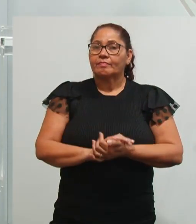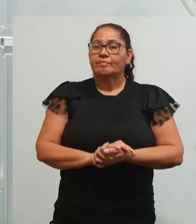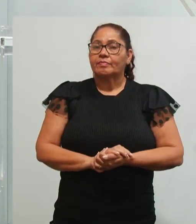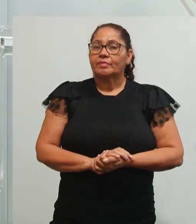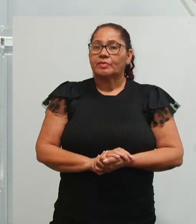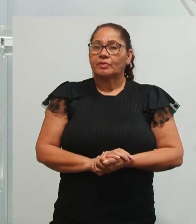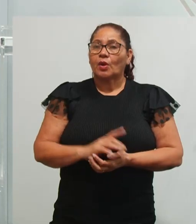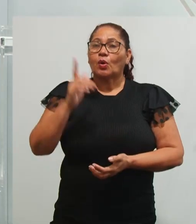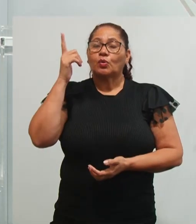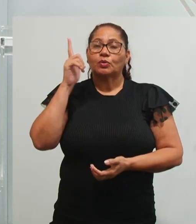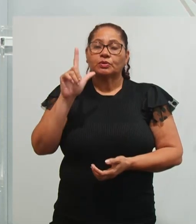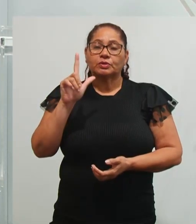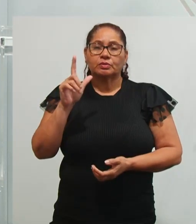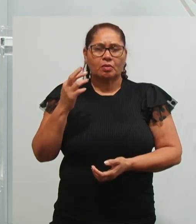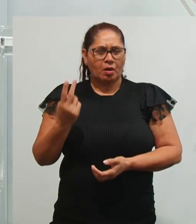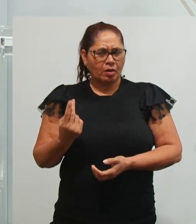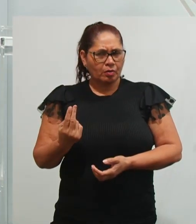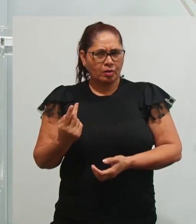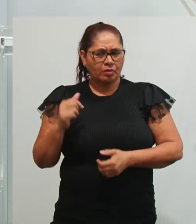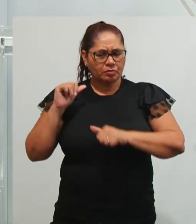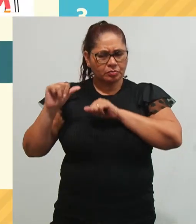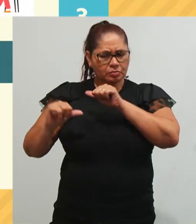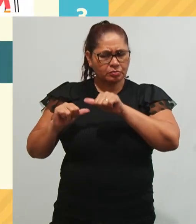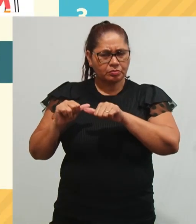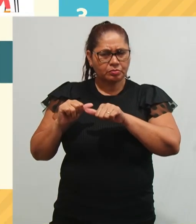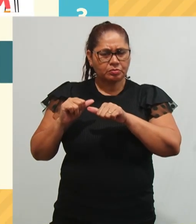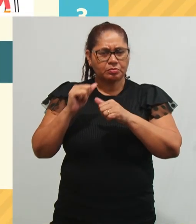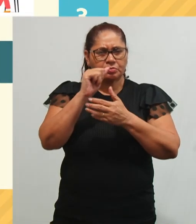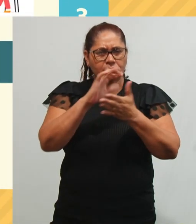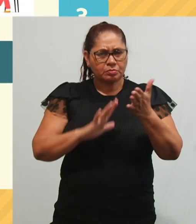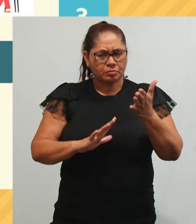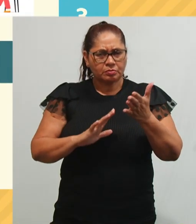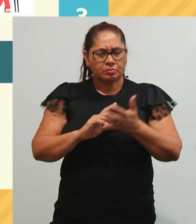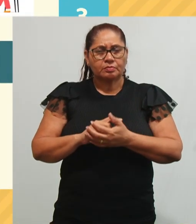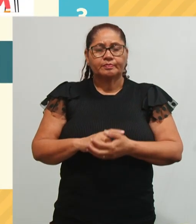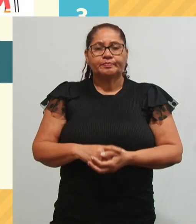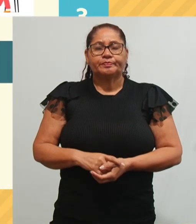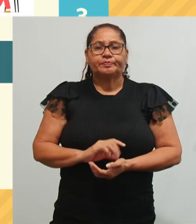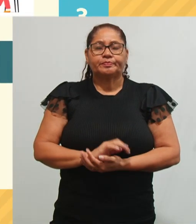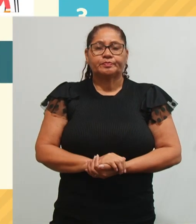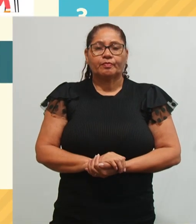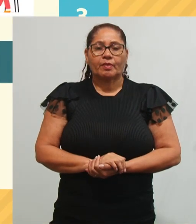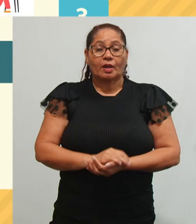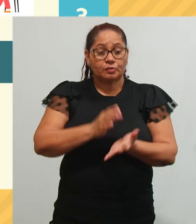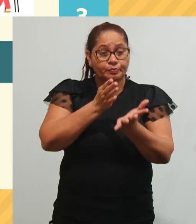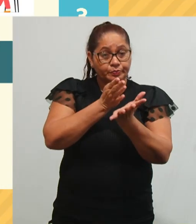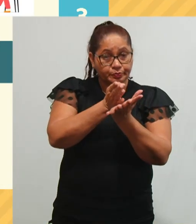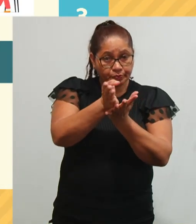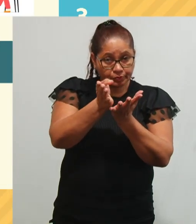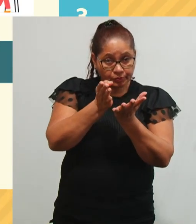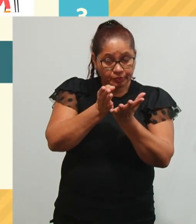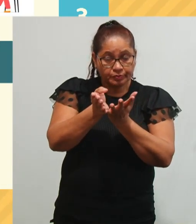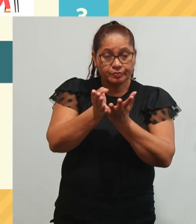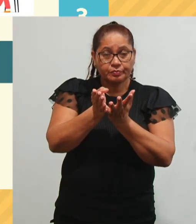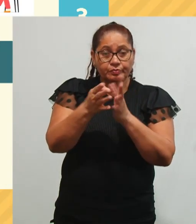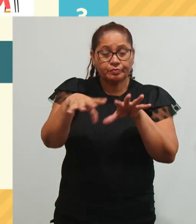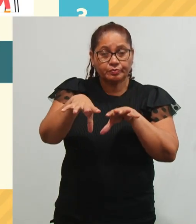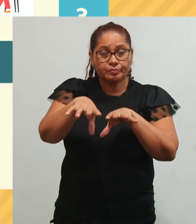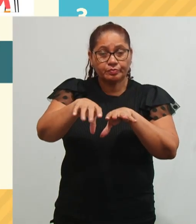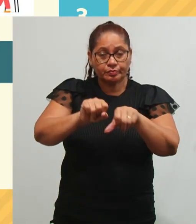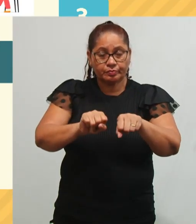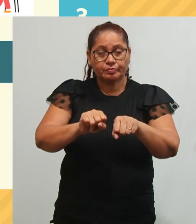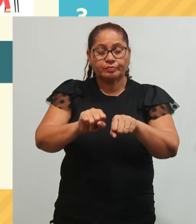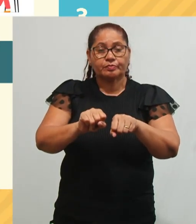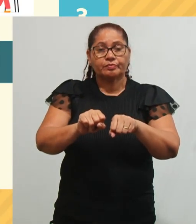conseguiu distinguir ou é a mesma coisa, avaliação e atividade? Aqui na nossa trilha formativa,